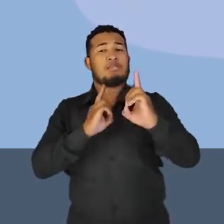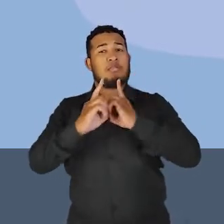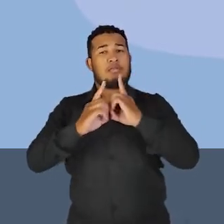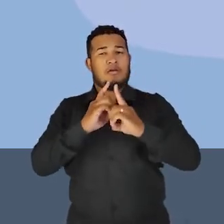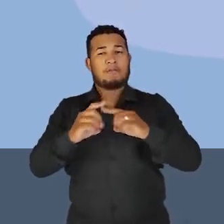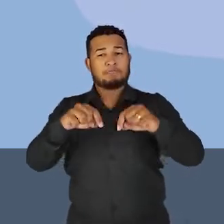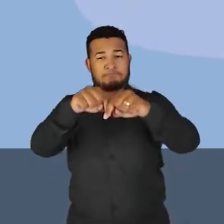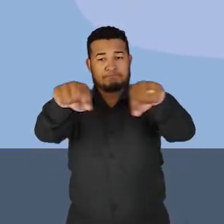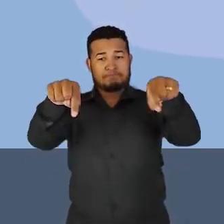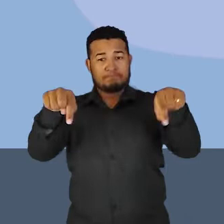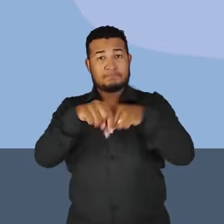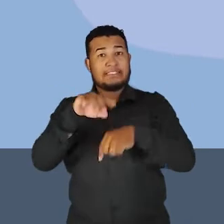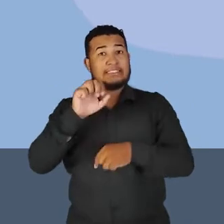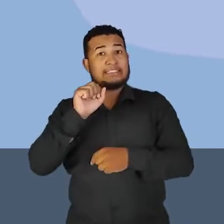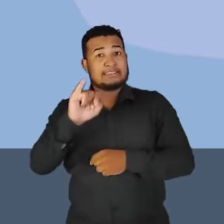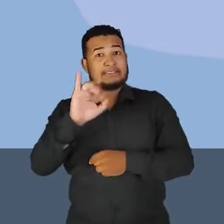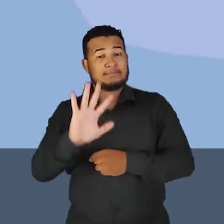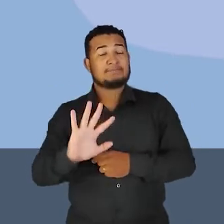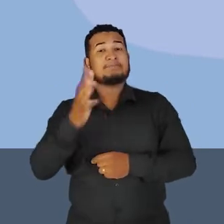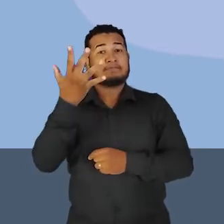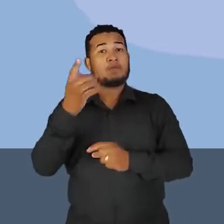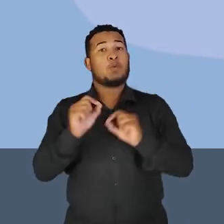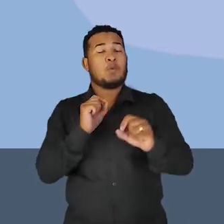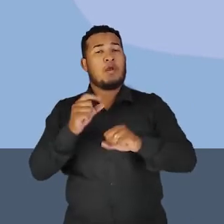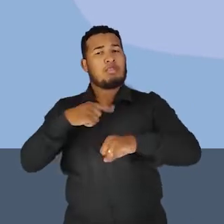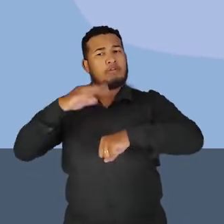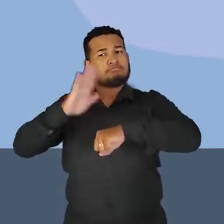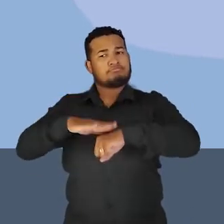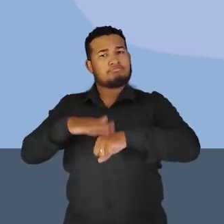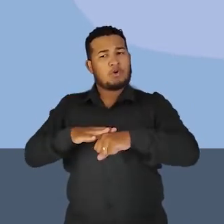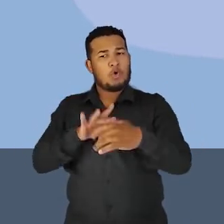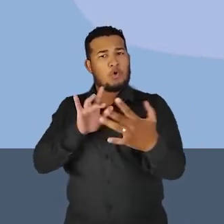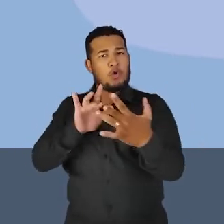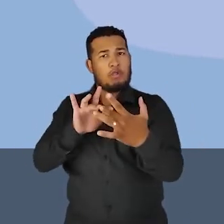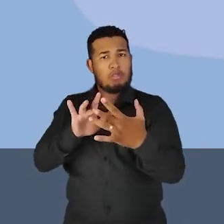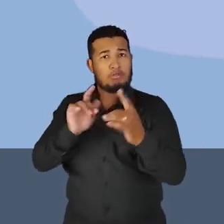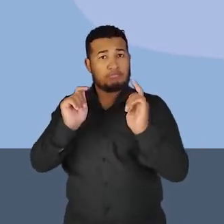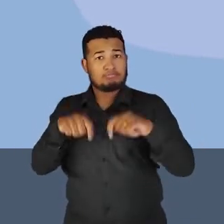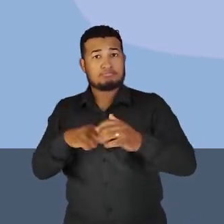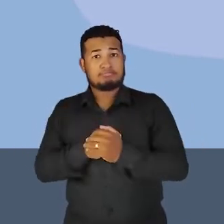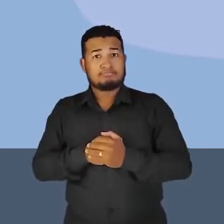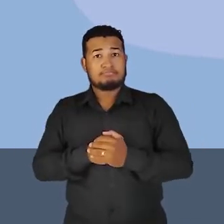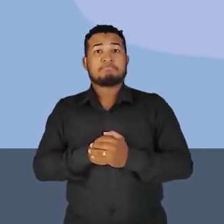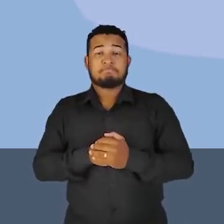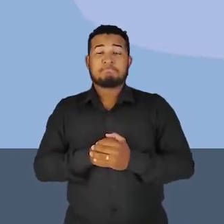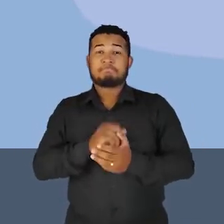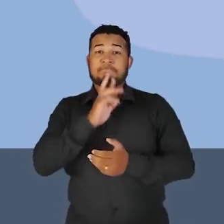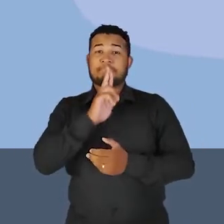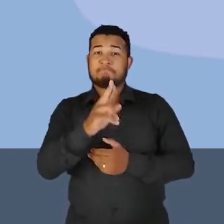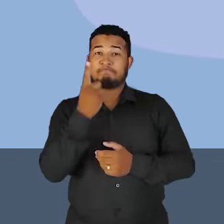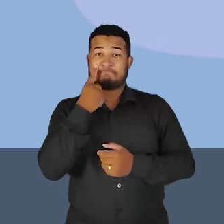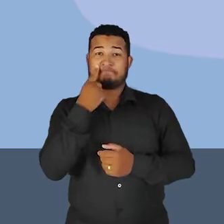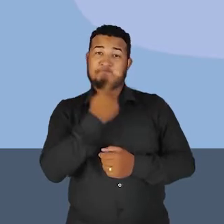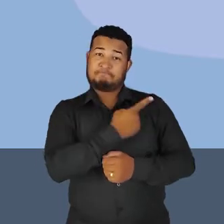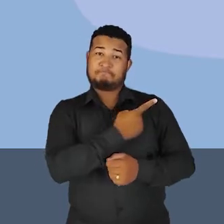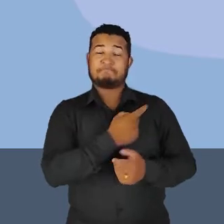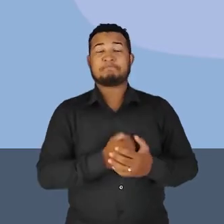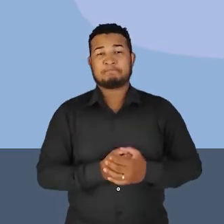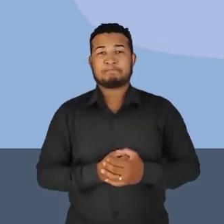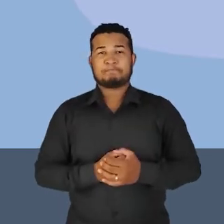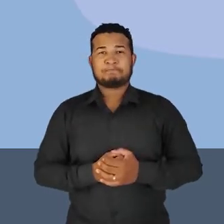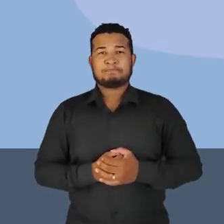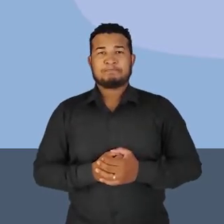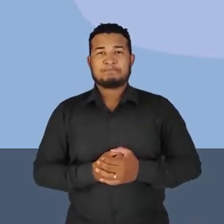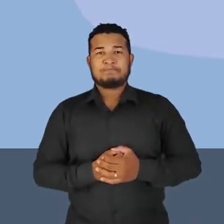caixa caso ele interagisse com essa corda? E a resposta nós vamos trazer agora.